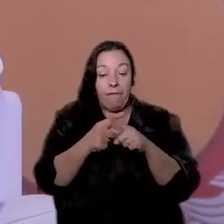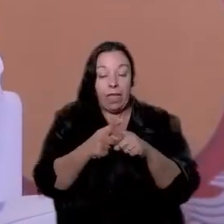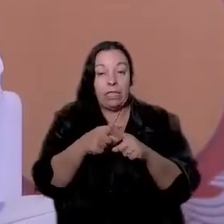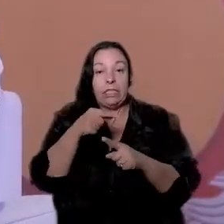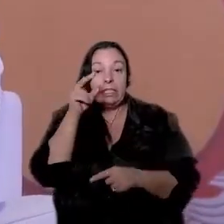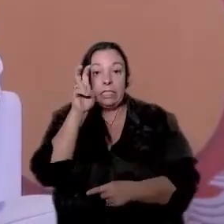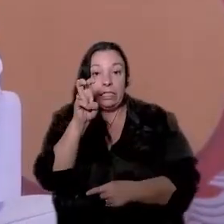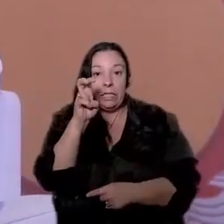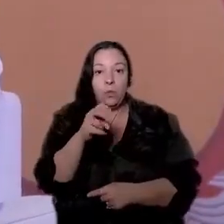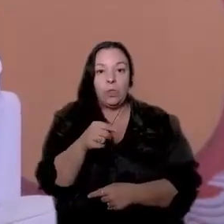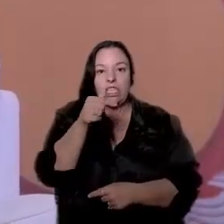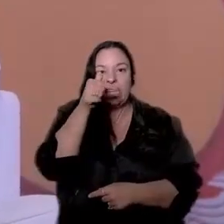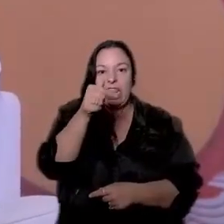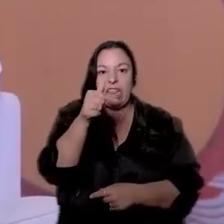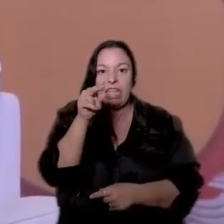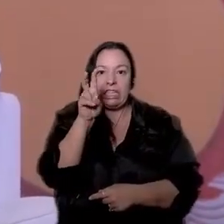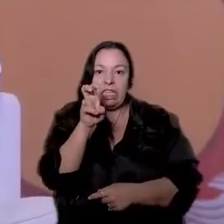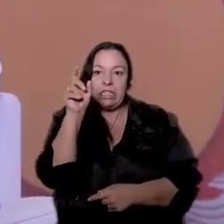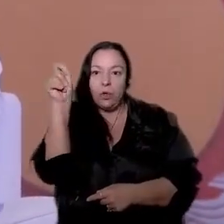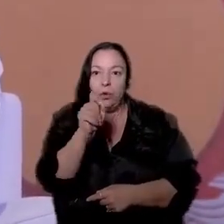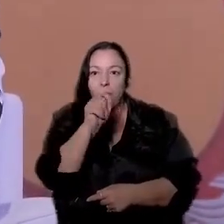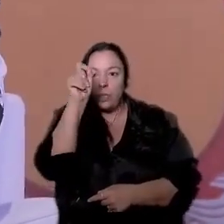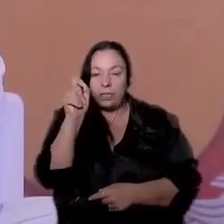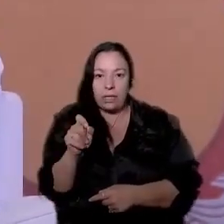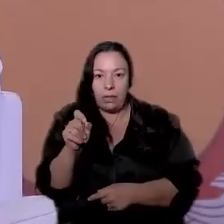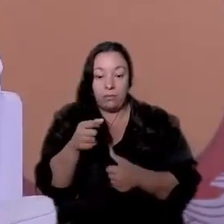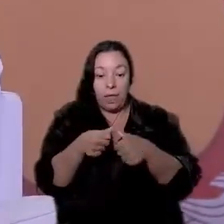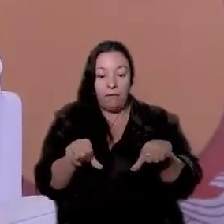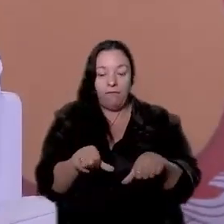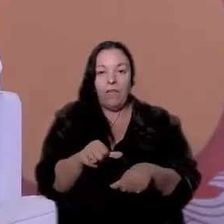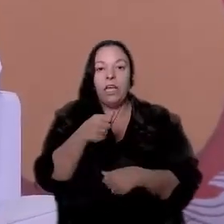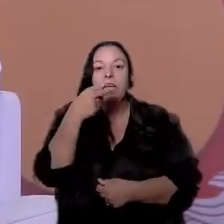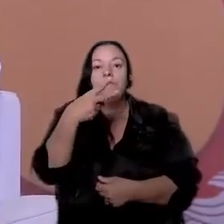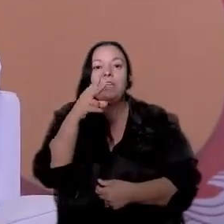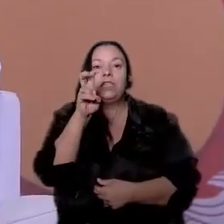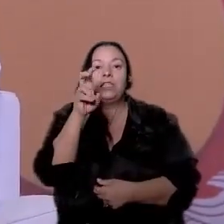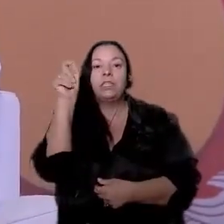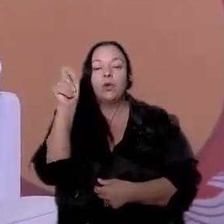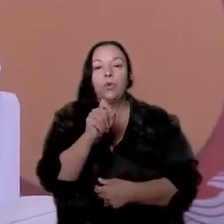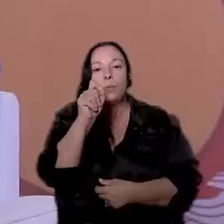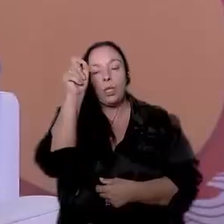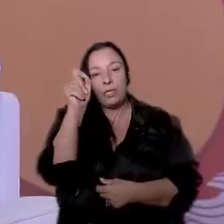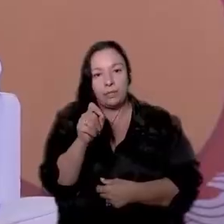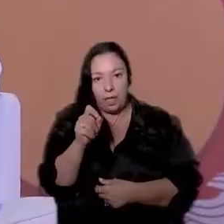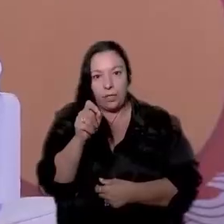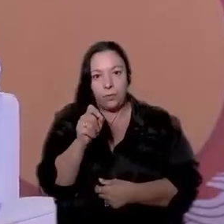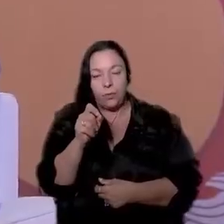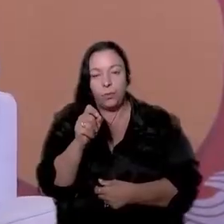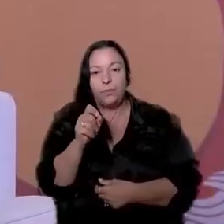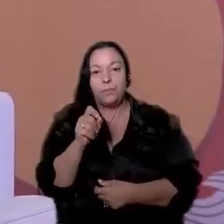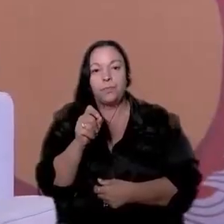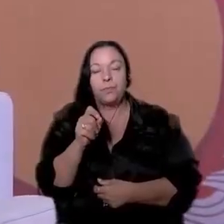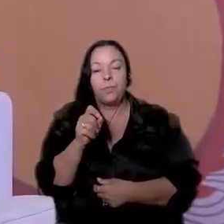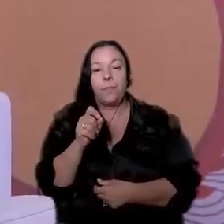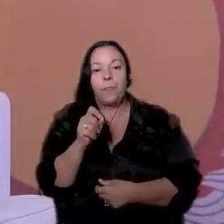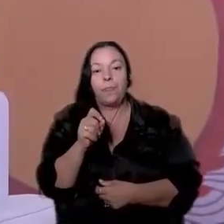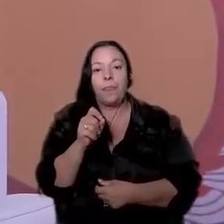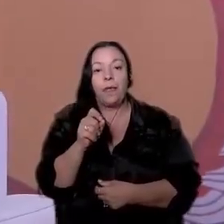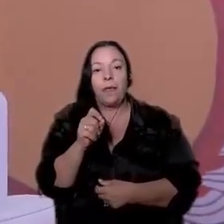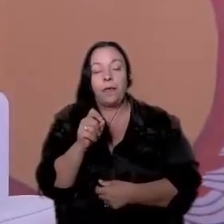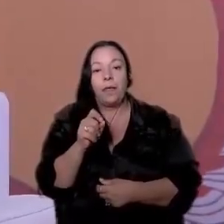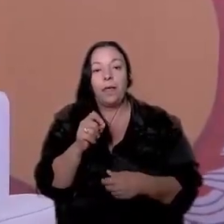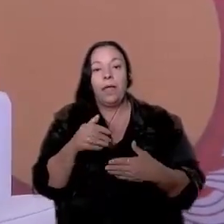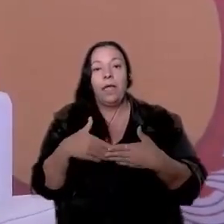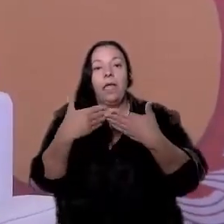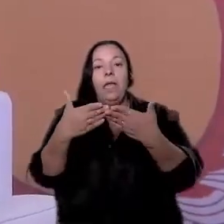75%. E sobra 25%. Os 25% que sobrou dessas cotas